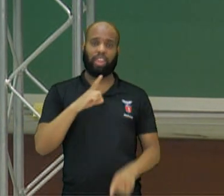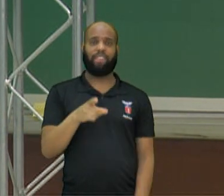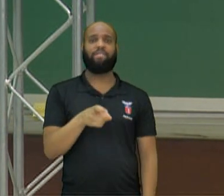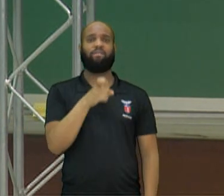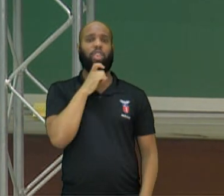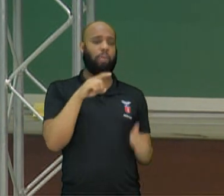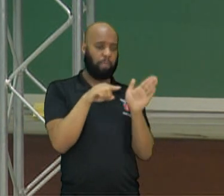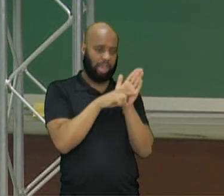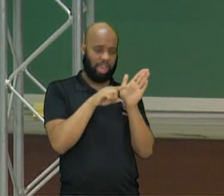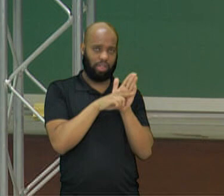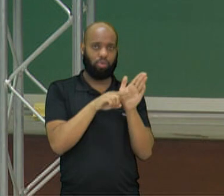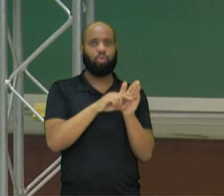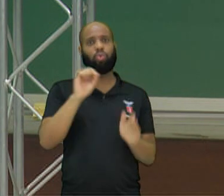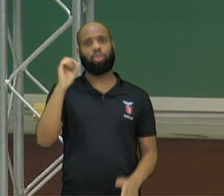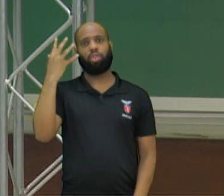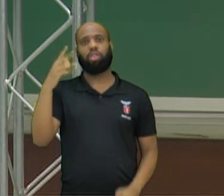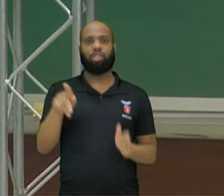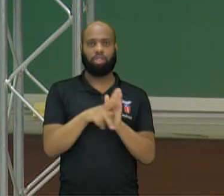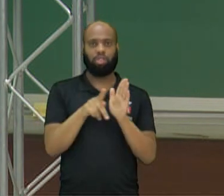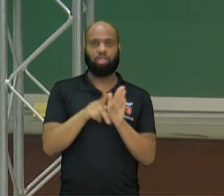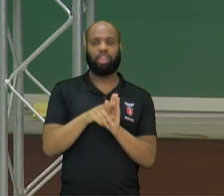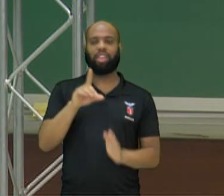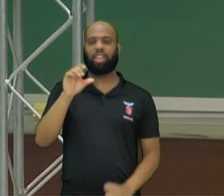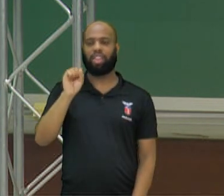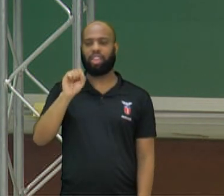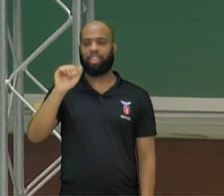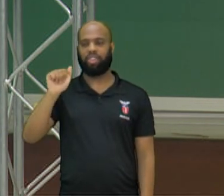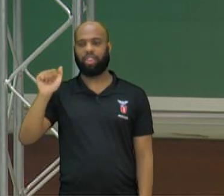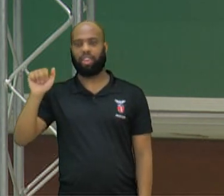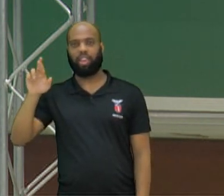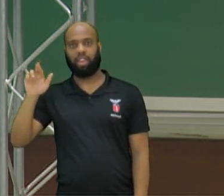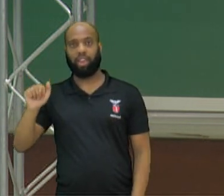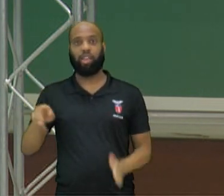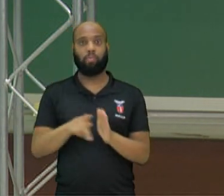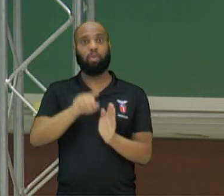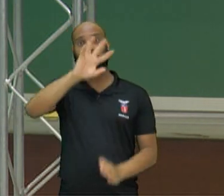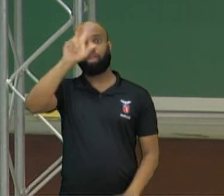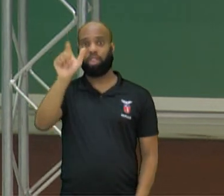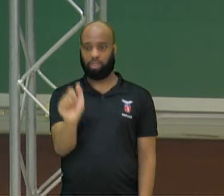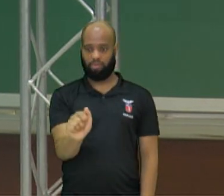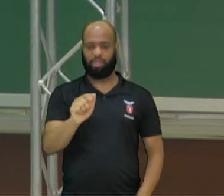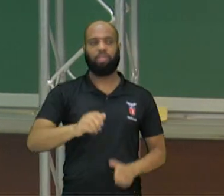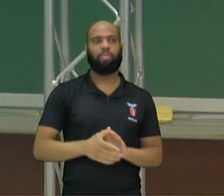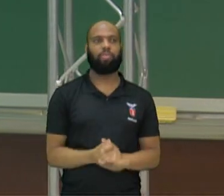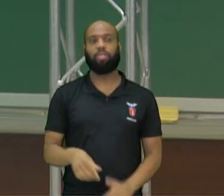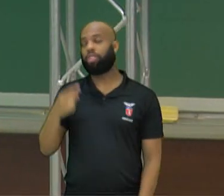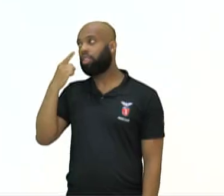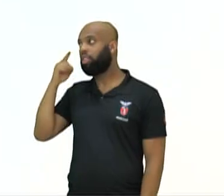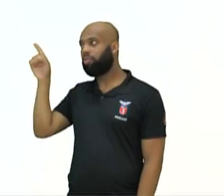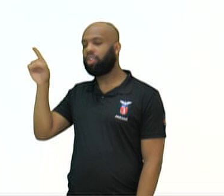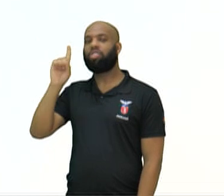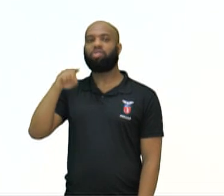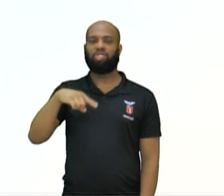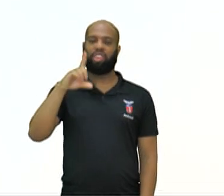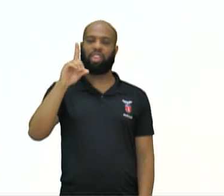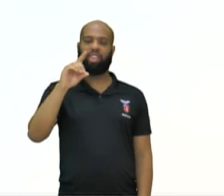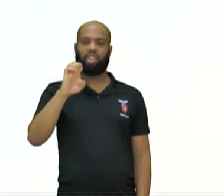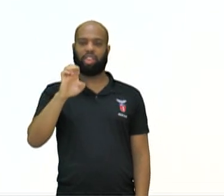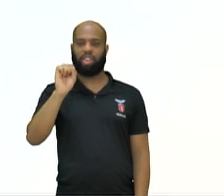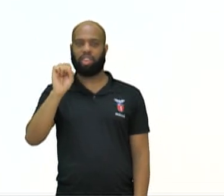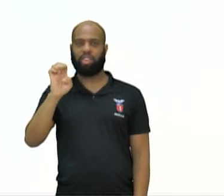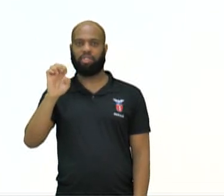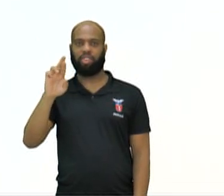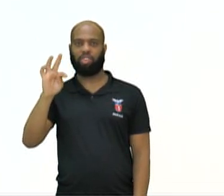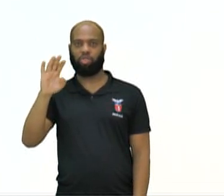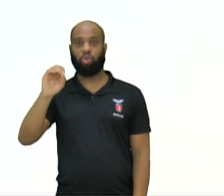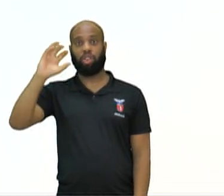negativas, a exemplo do que acontece no Saara, que é o grande deserto africano. Aqui o clima desértico, a gente observa